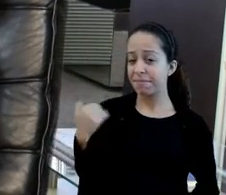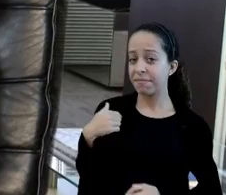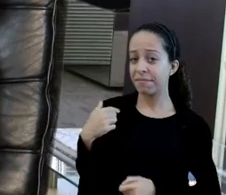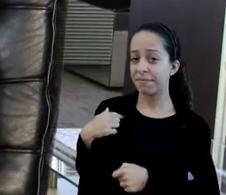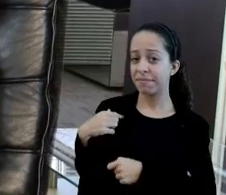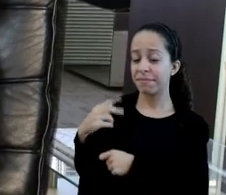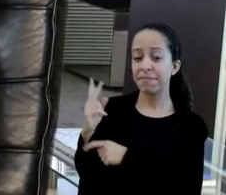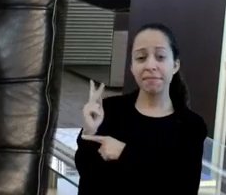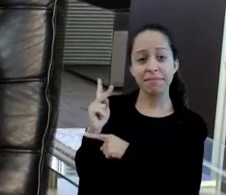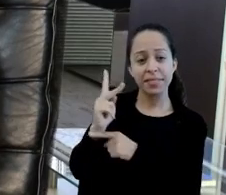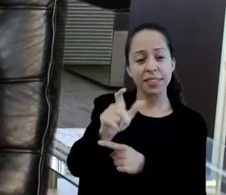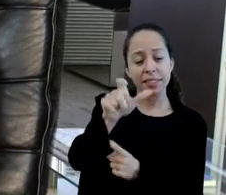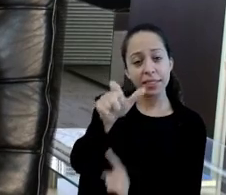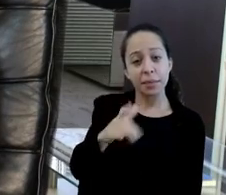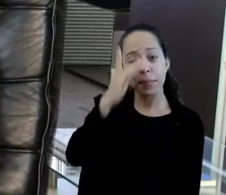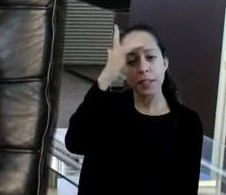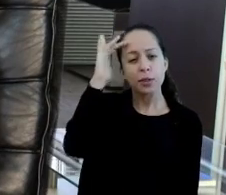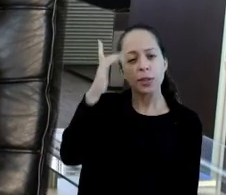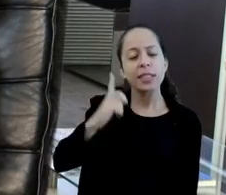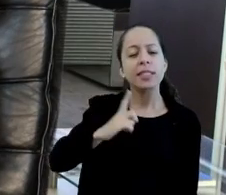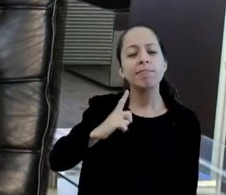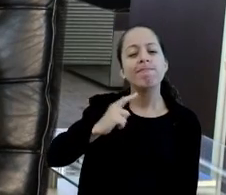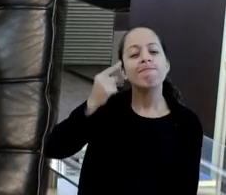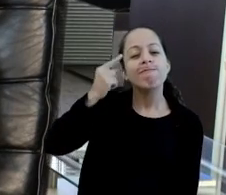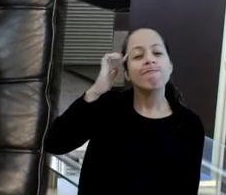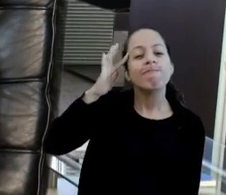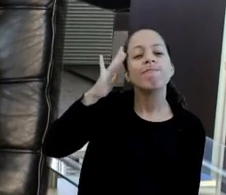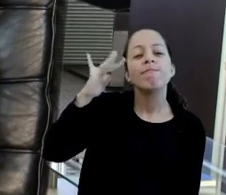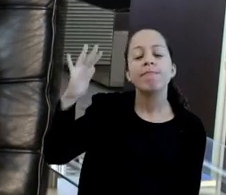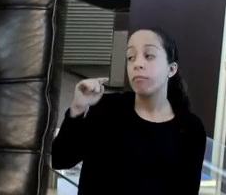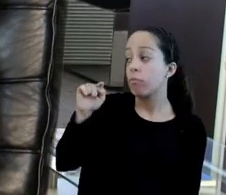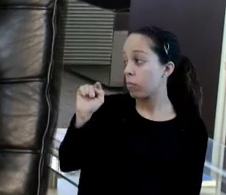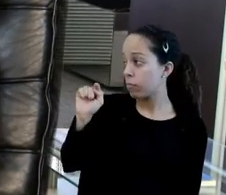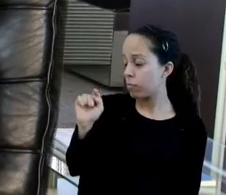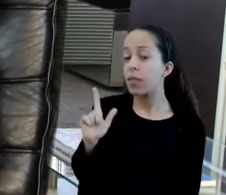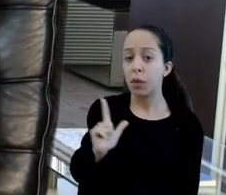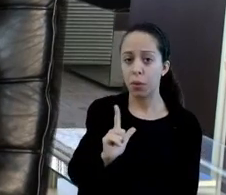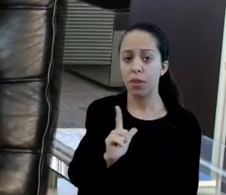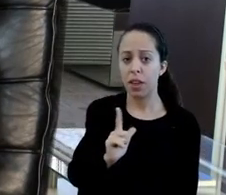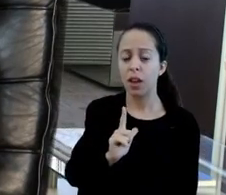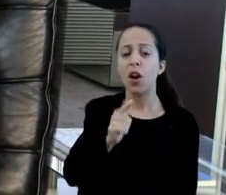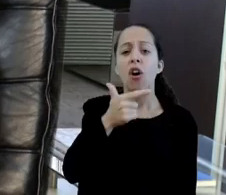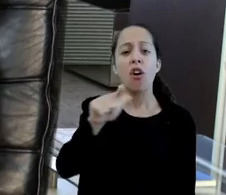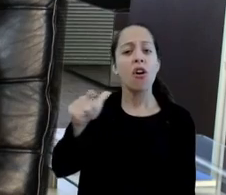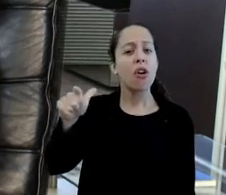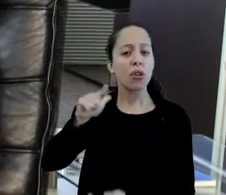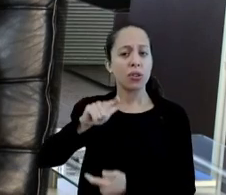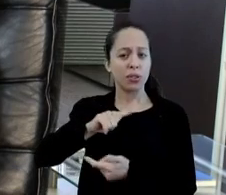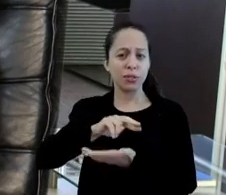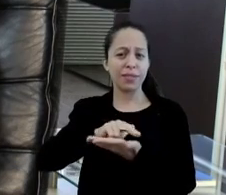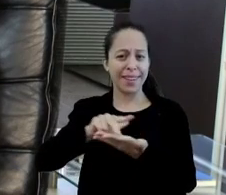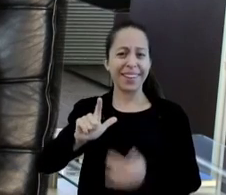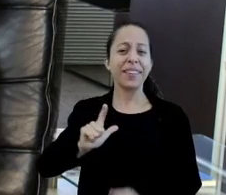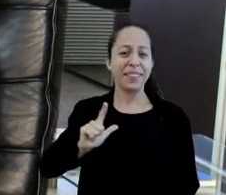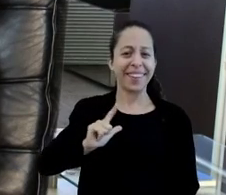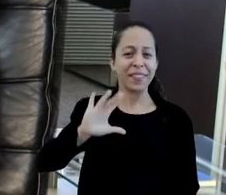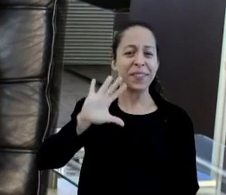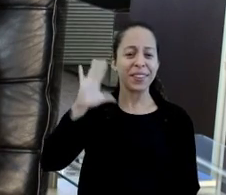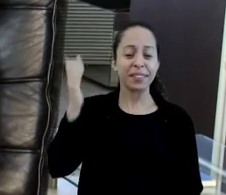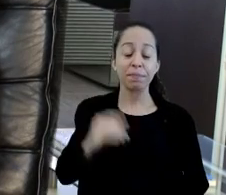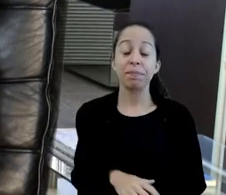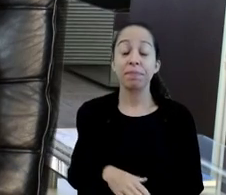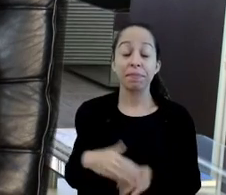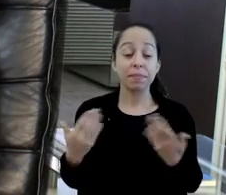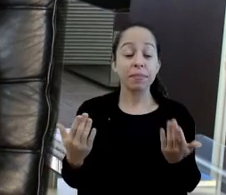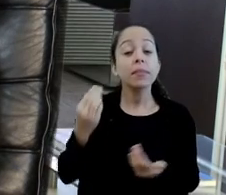se inspirar. E como esse, eu tenho vários de tudo que acontece. Então, memorial hoje em dia